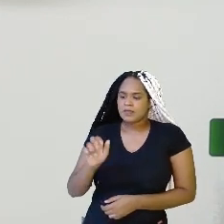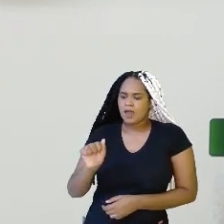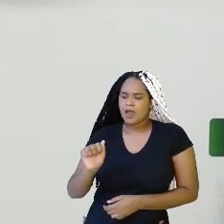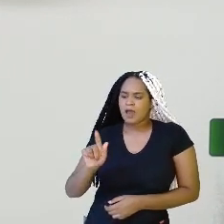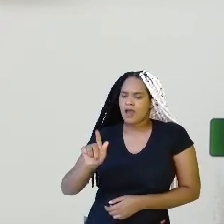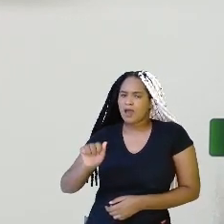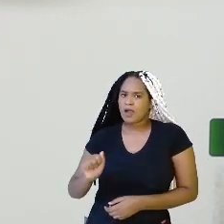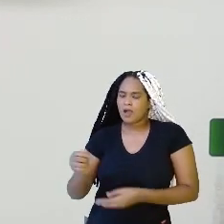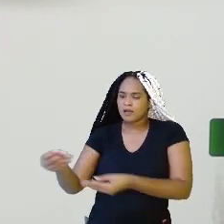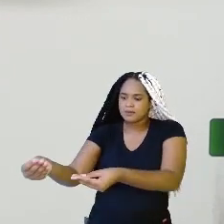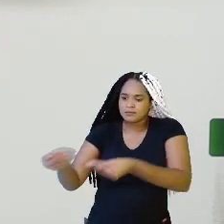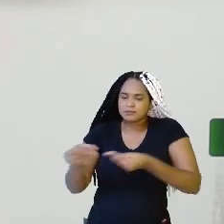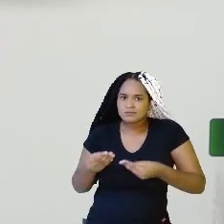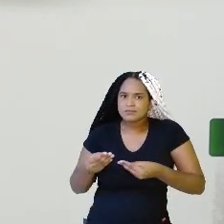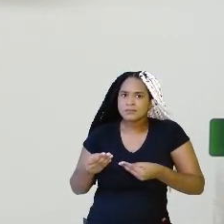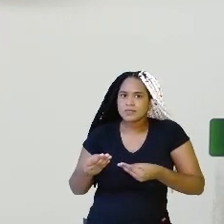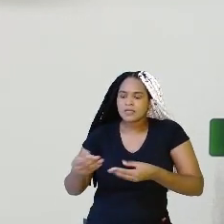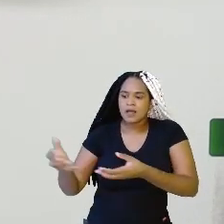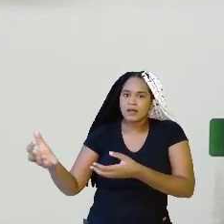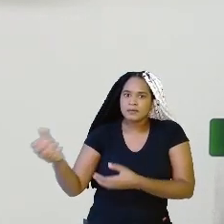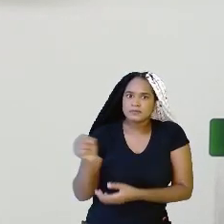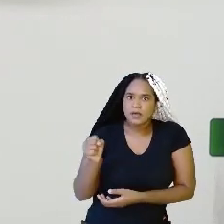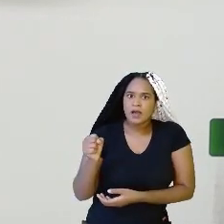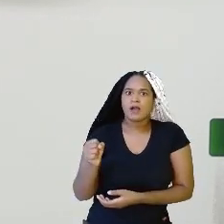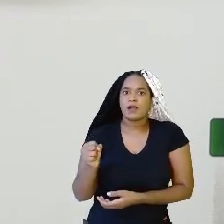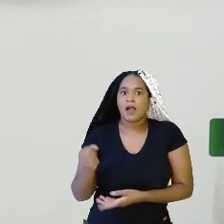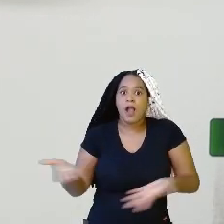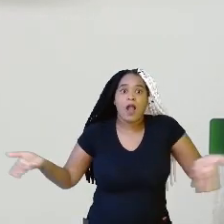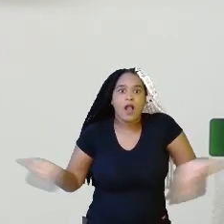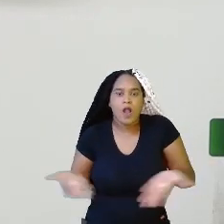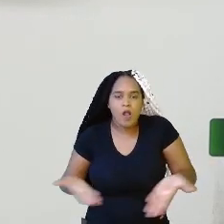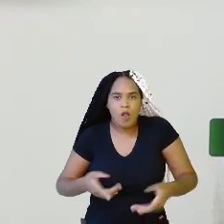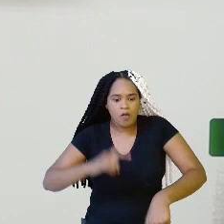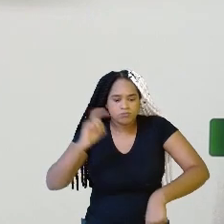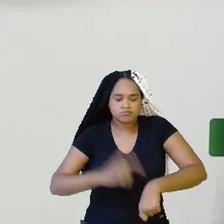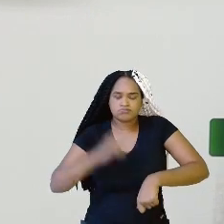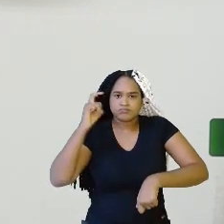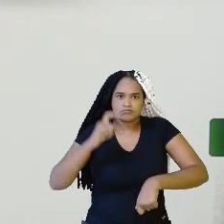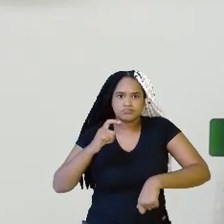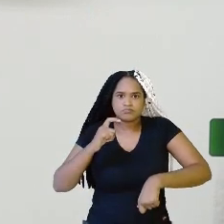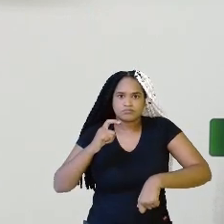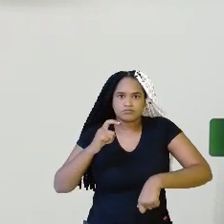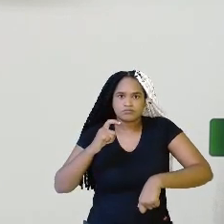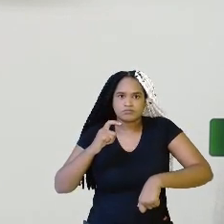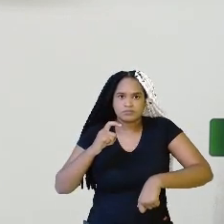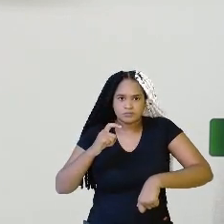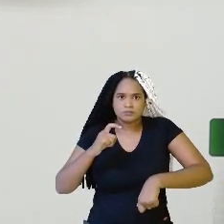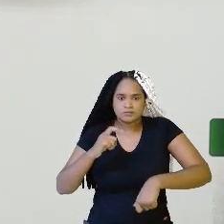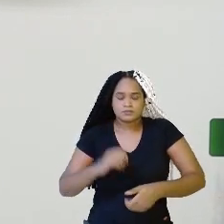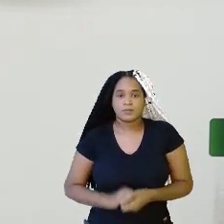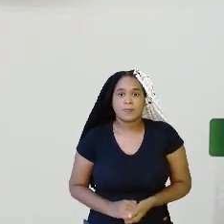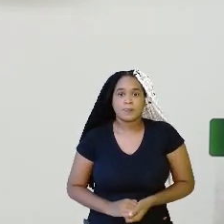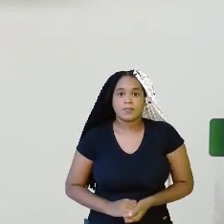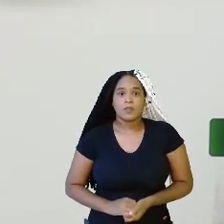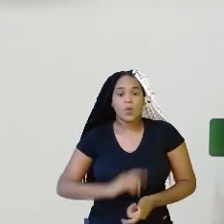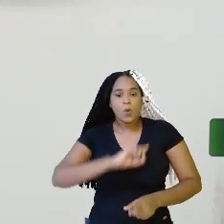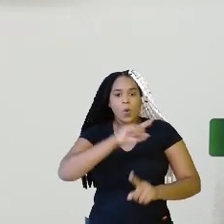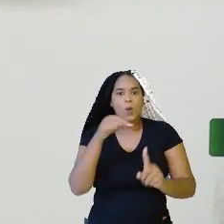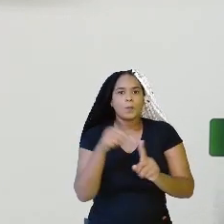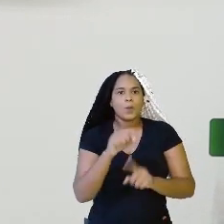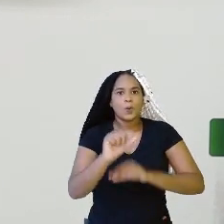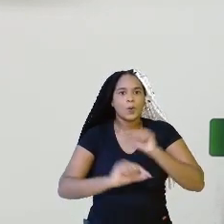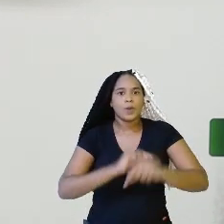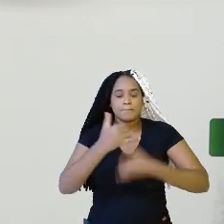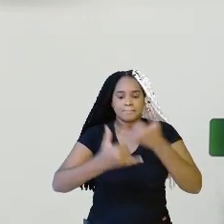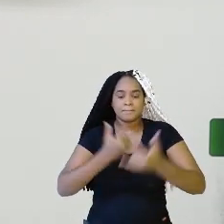disse trará. Quando ela diz traga, quer dizer agora. Então, está no presente. Para brincarmos, é uma coisa